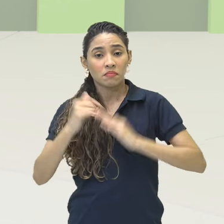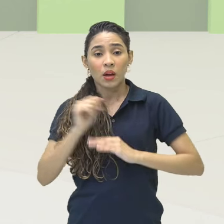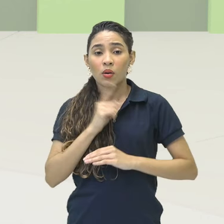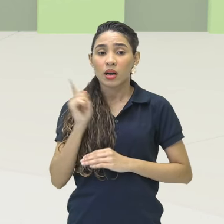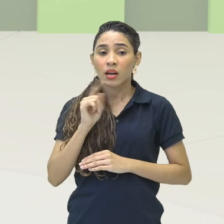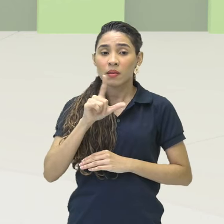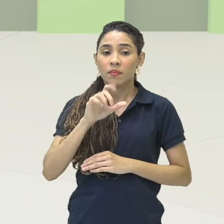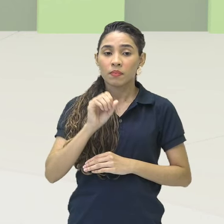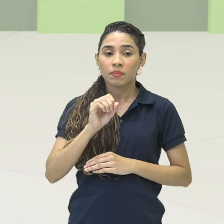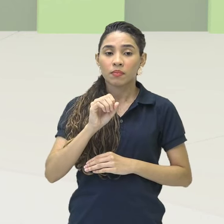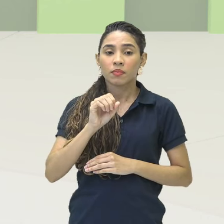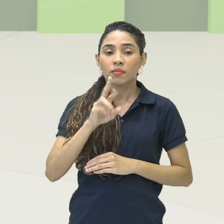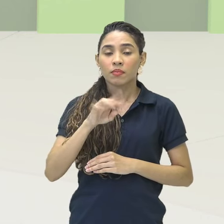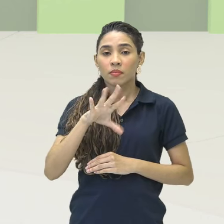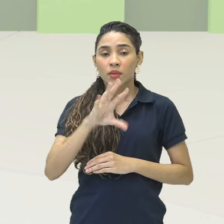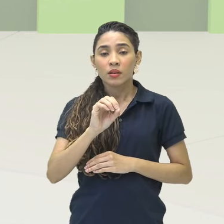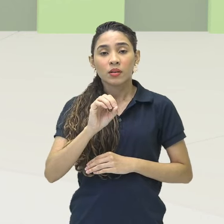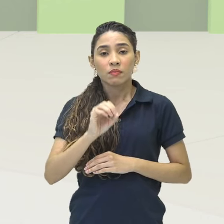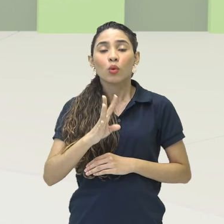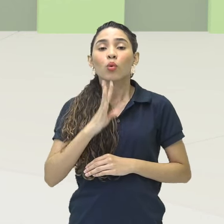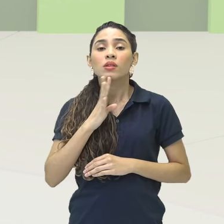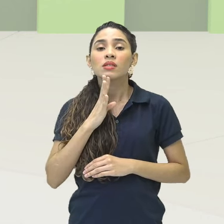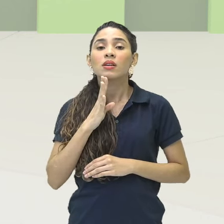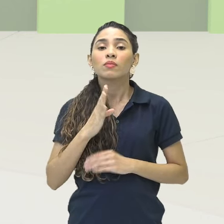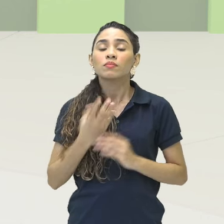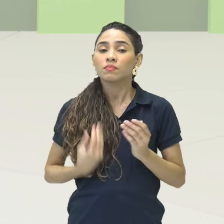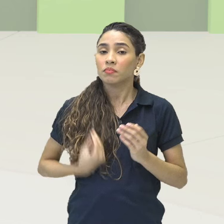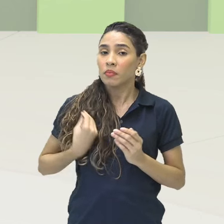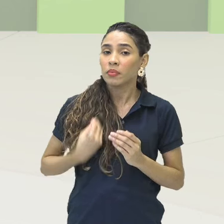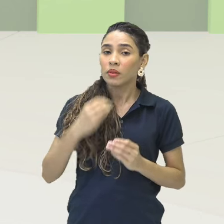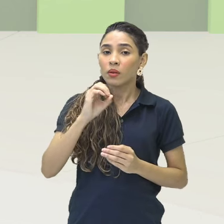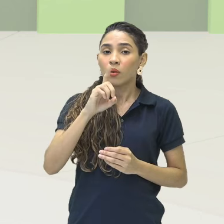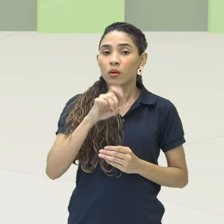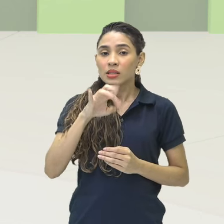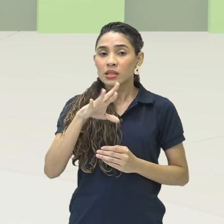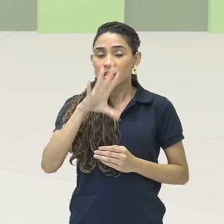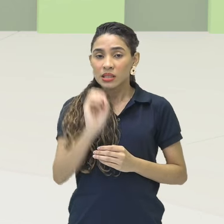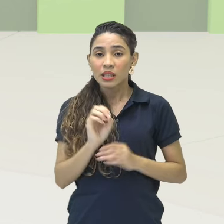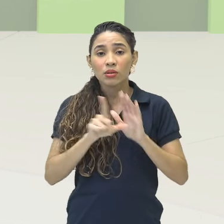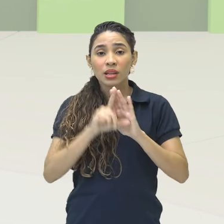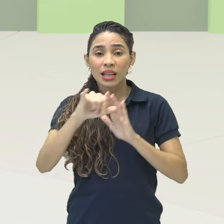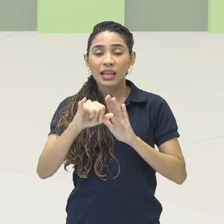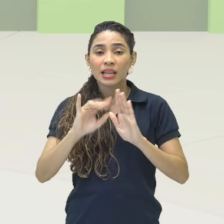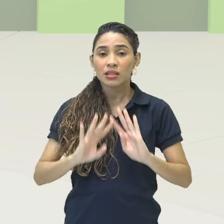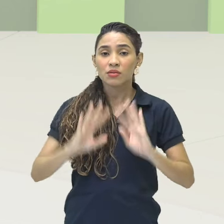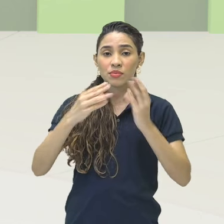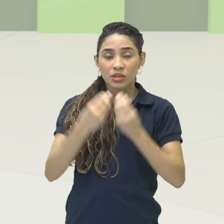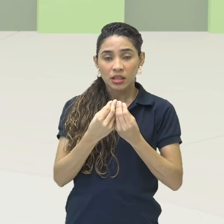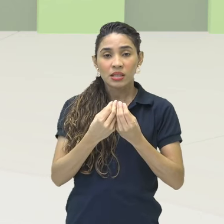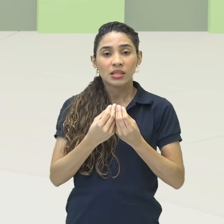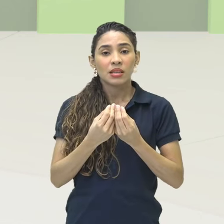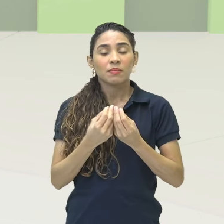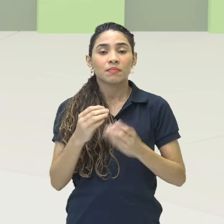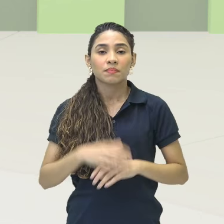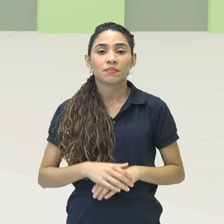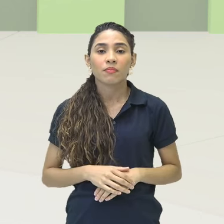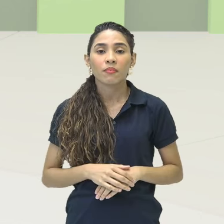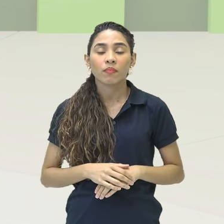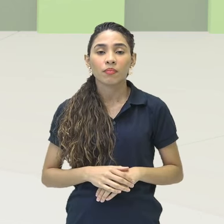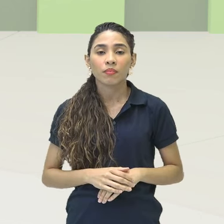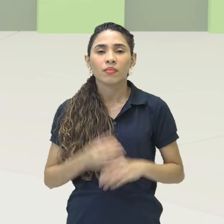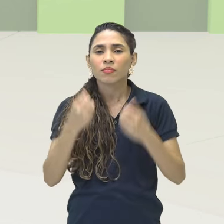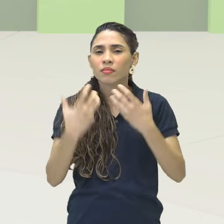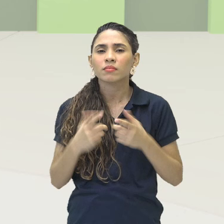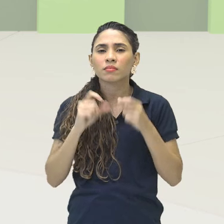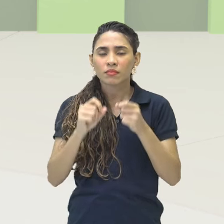reconhecimento da existência do oxigênio e da lei de conservação da matéria. O que seria essa lei de conservação da matéria?